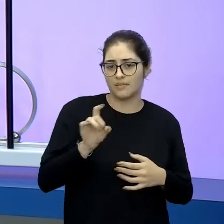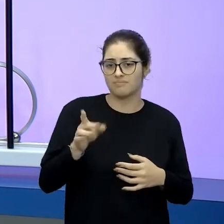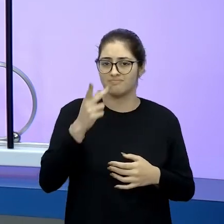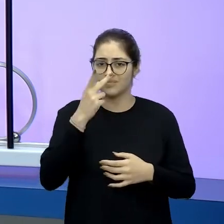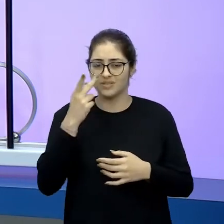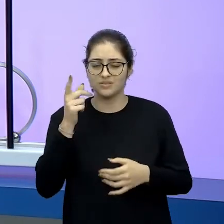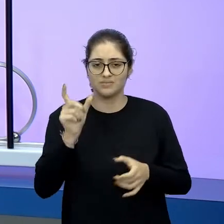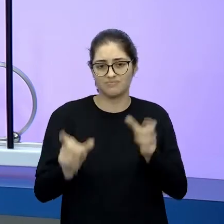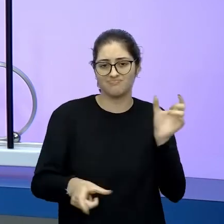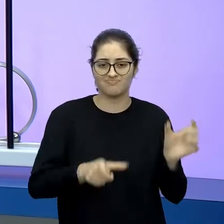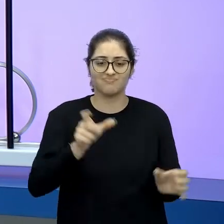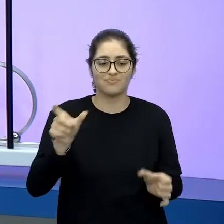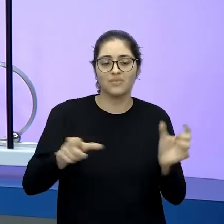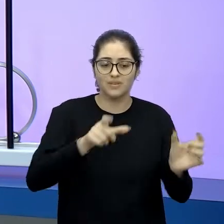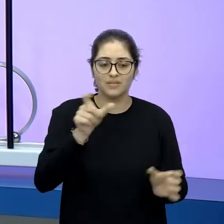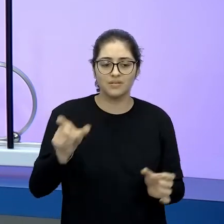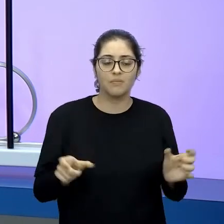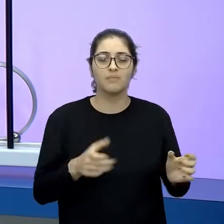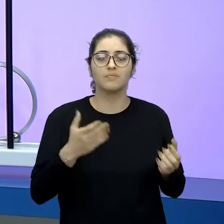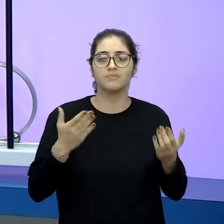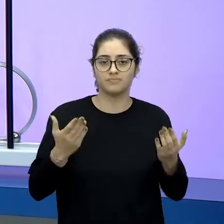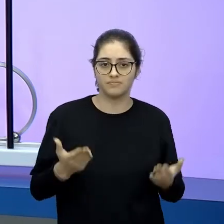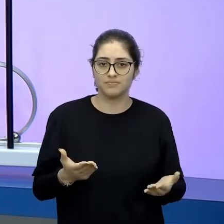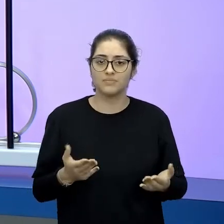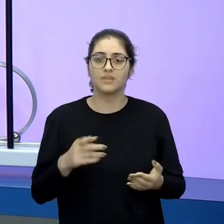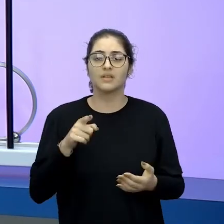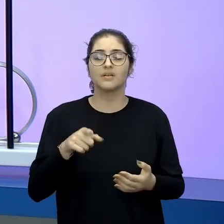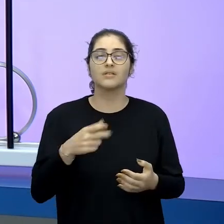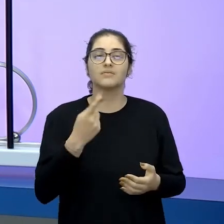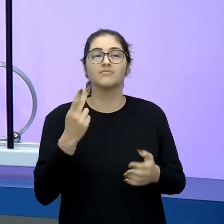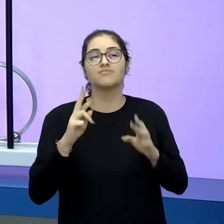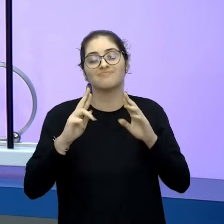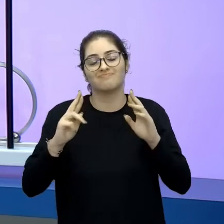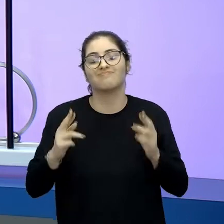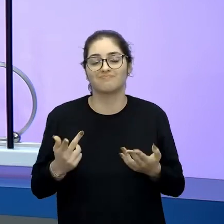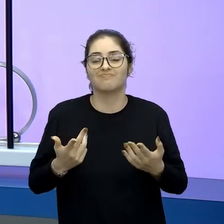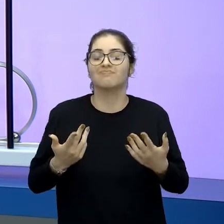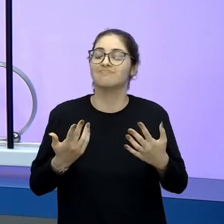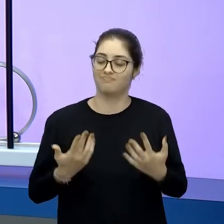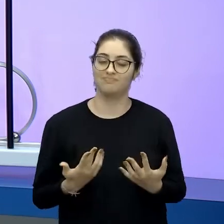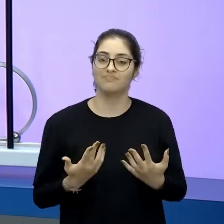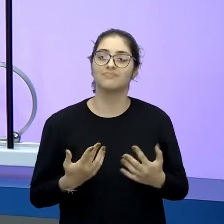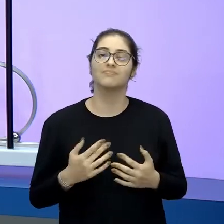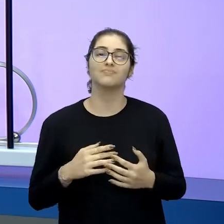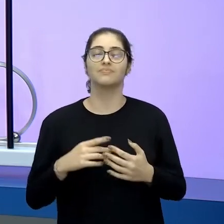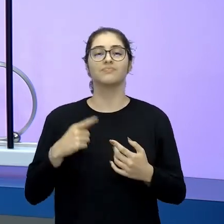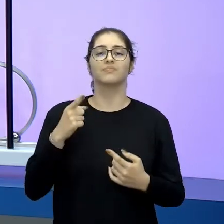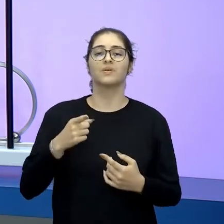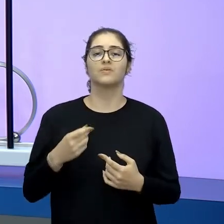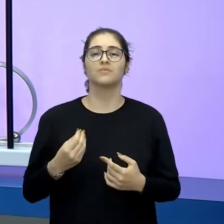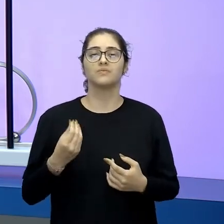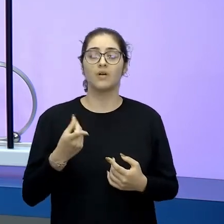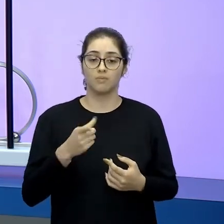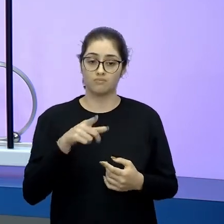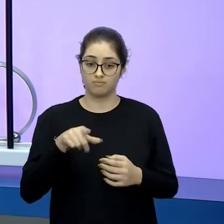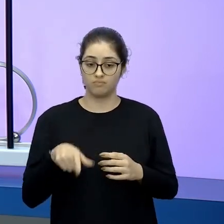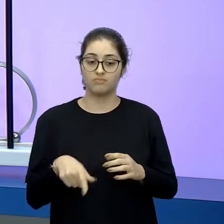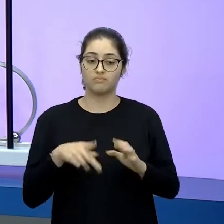cada unidade, cada momento que vocês têm, existe uma perspectiva. Então, o projeto de vida da gente está em transformação. Pode ser que você